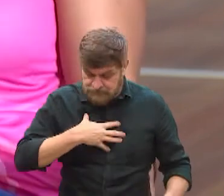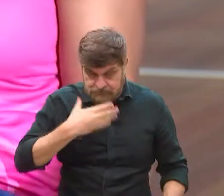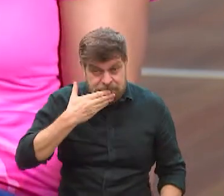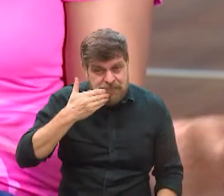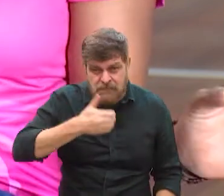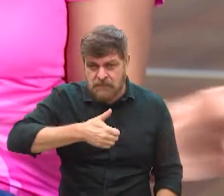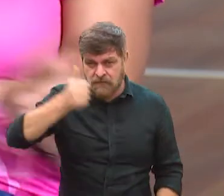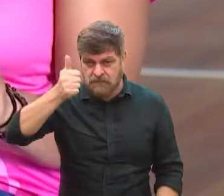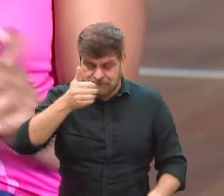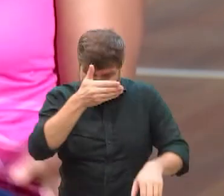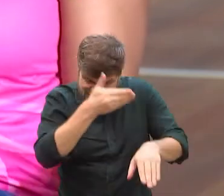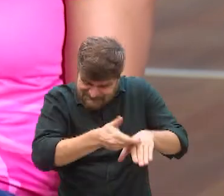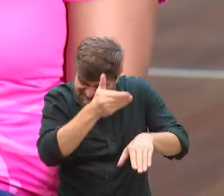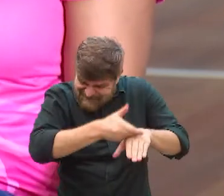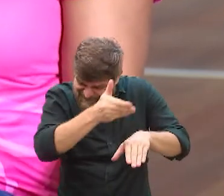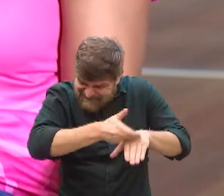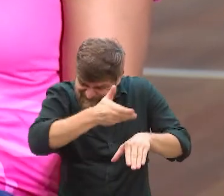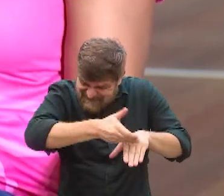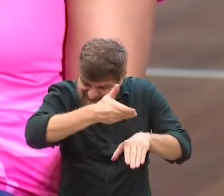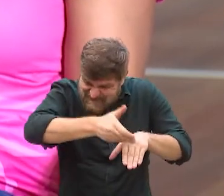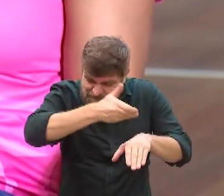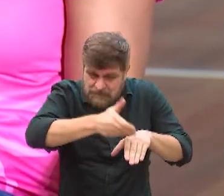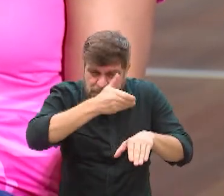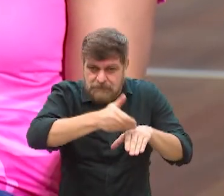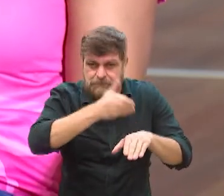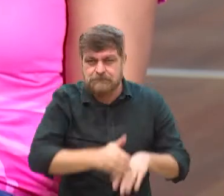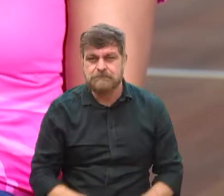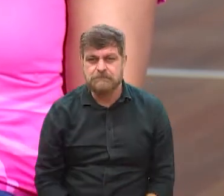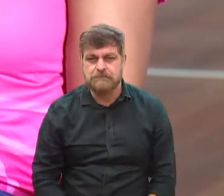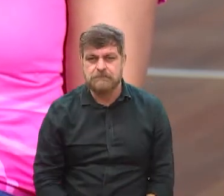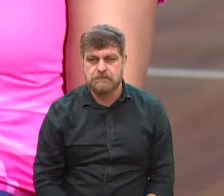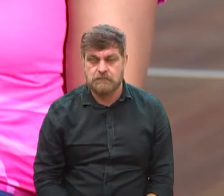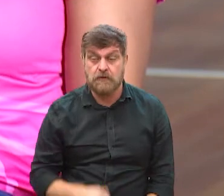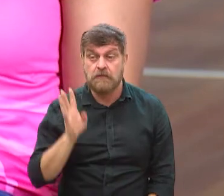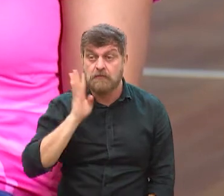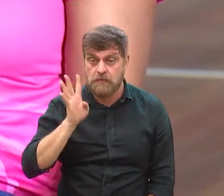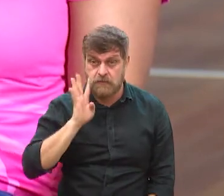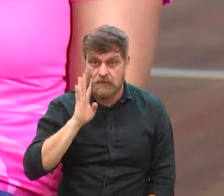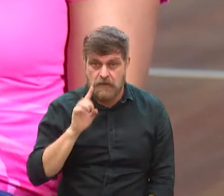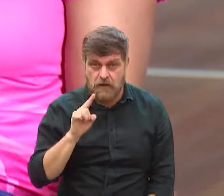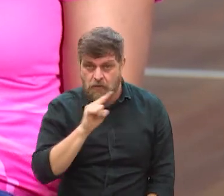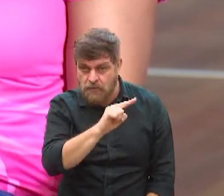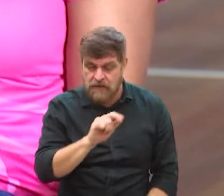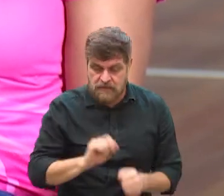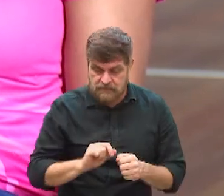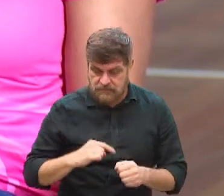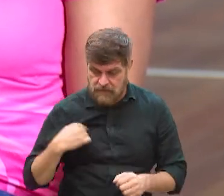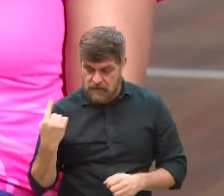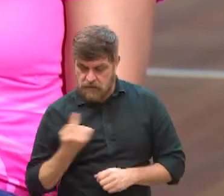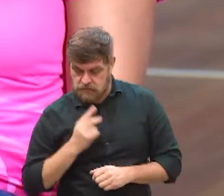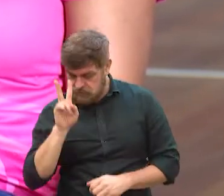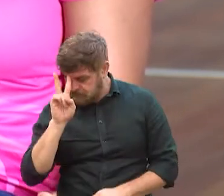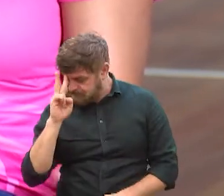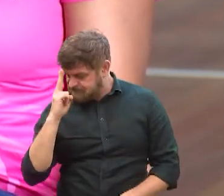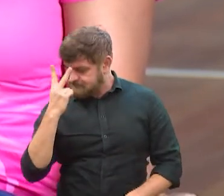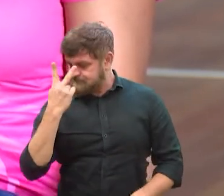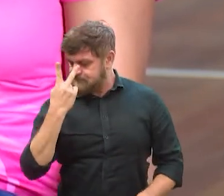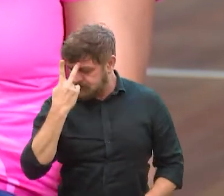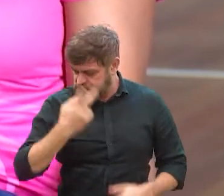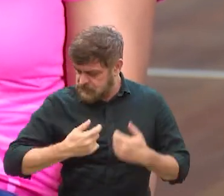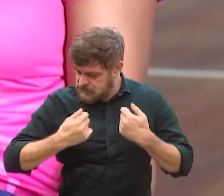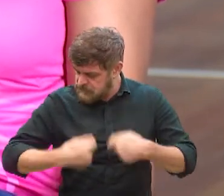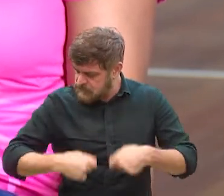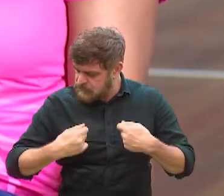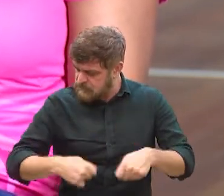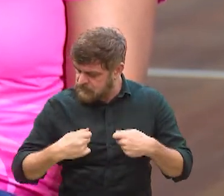maneira possível nesses treinamentos, né? E então isso que foi legal, ele mudar essa mentalidade que